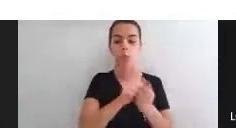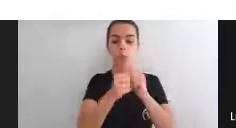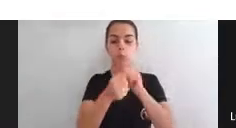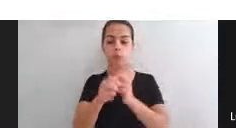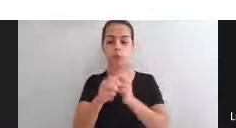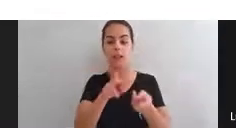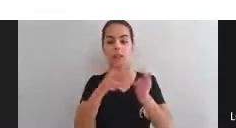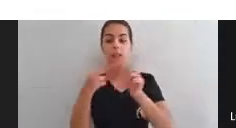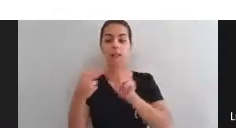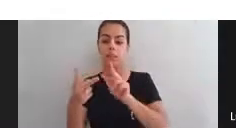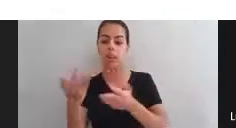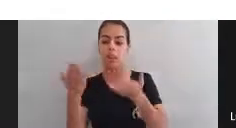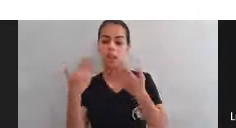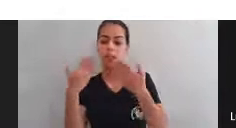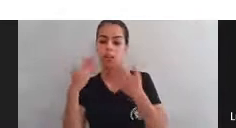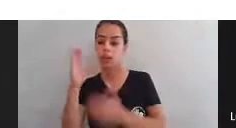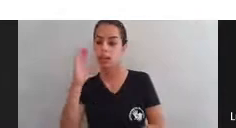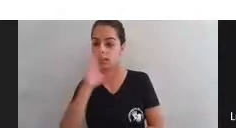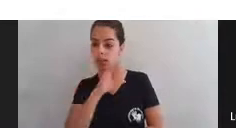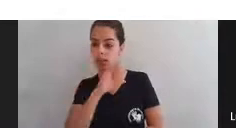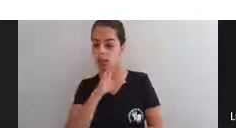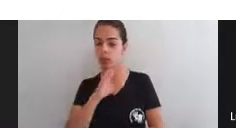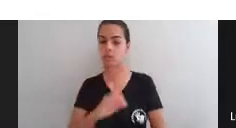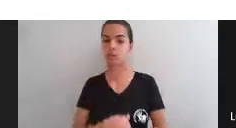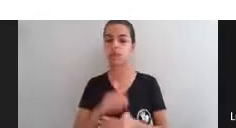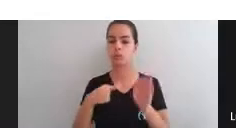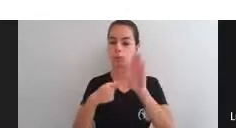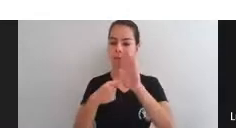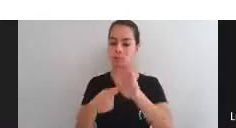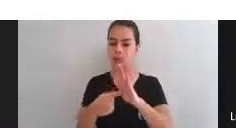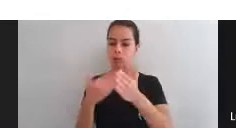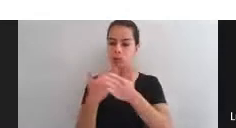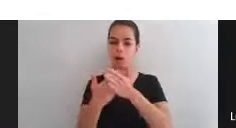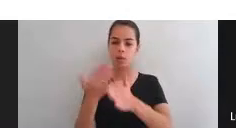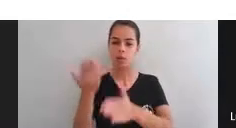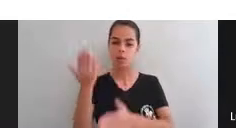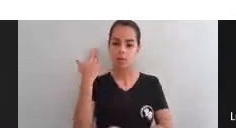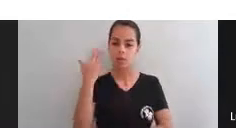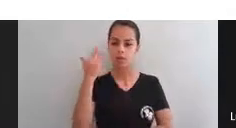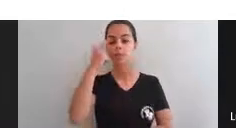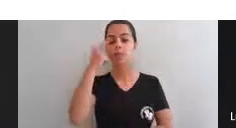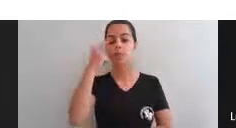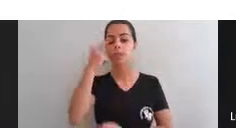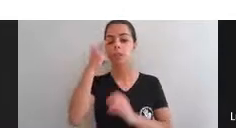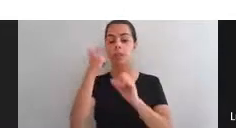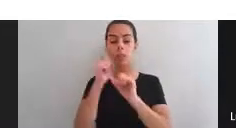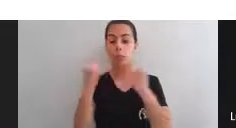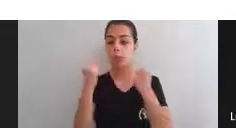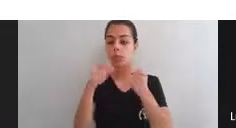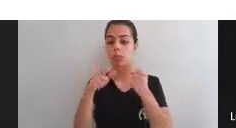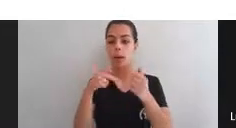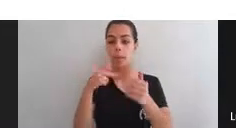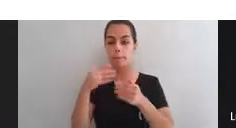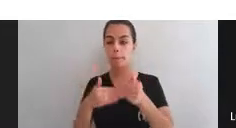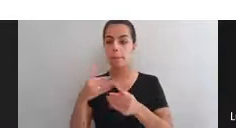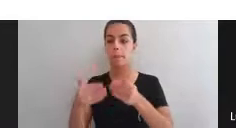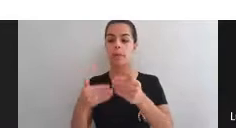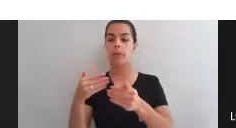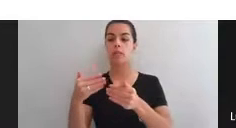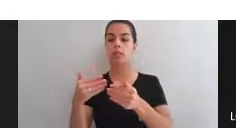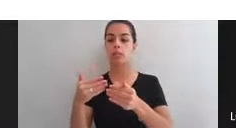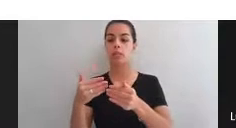fonte quente. E como a gente mostrou na última aula, é impossível para esse processo acontecer sem